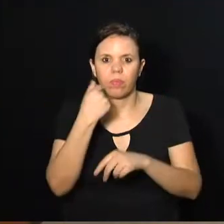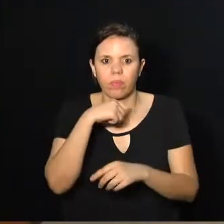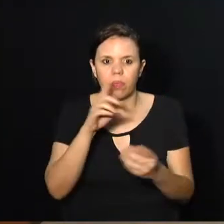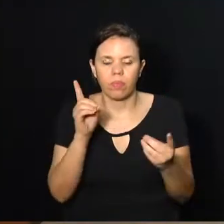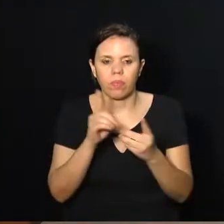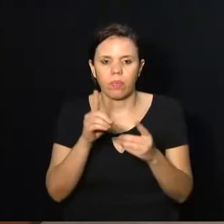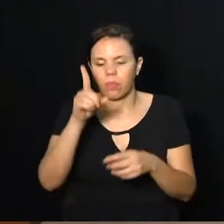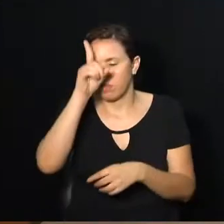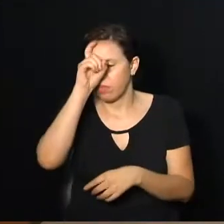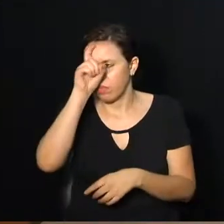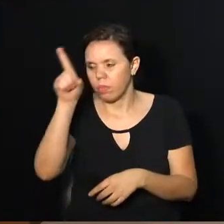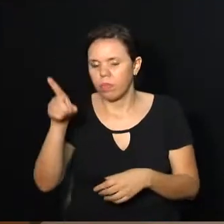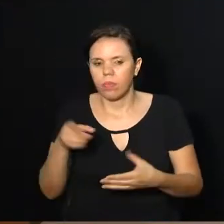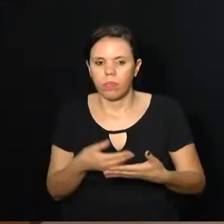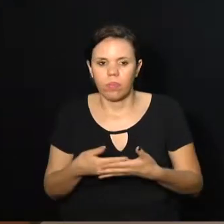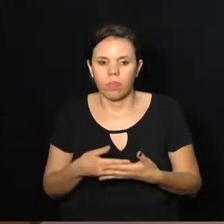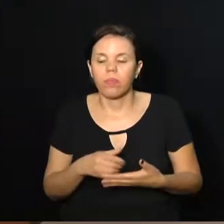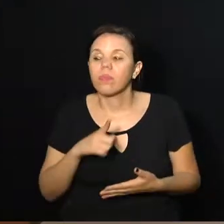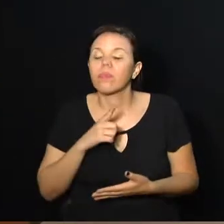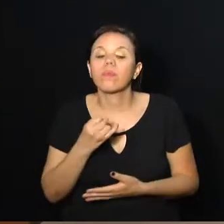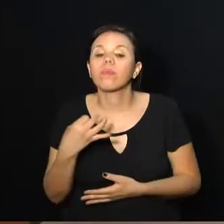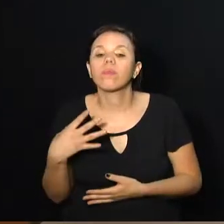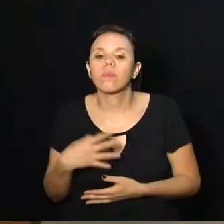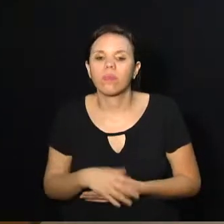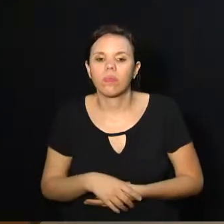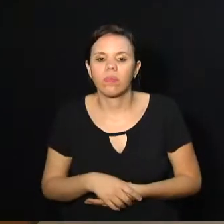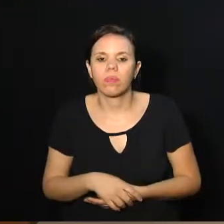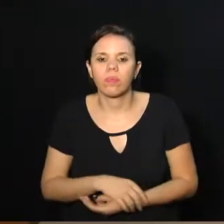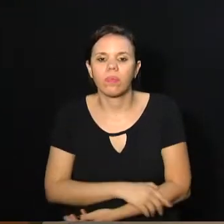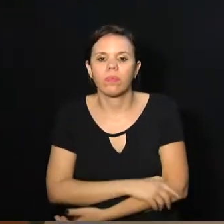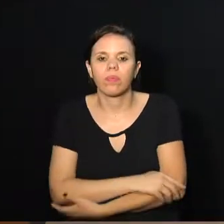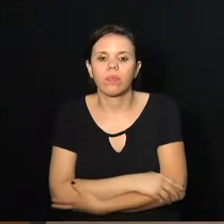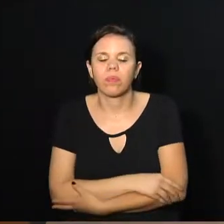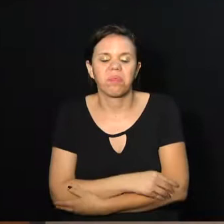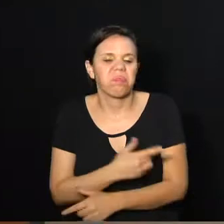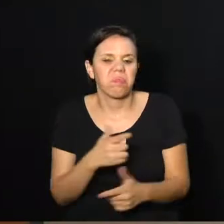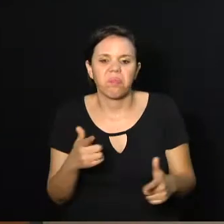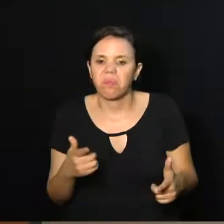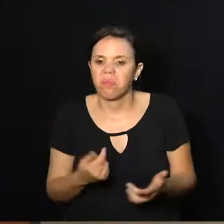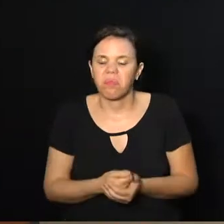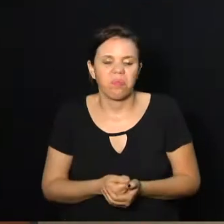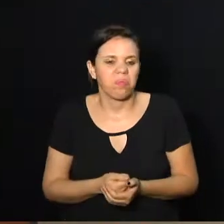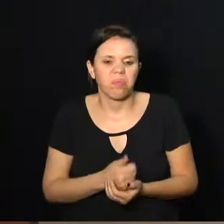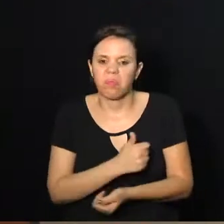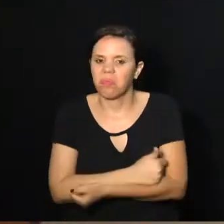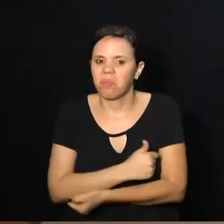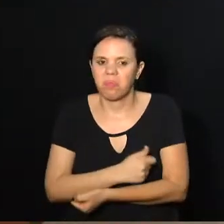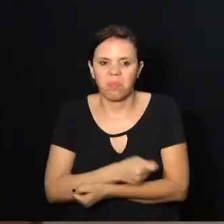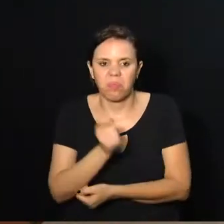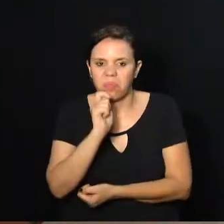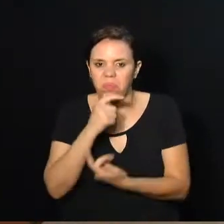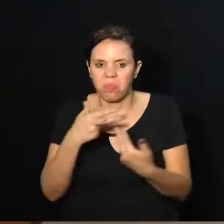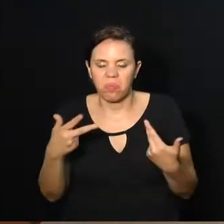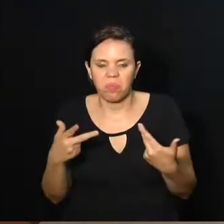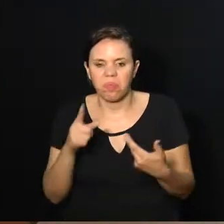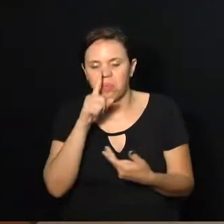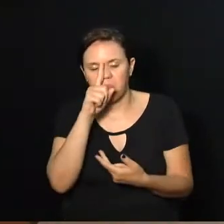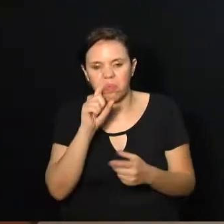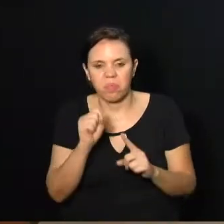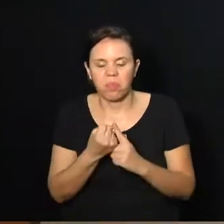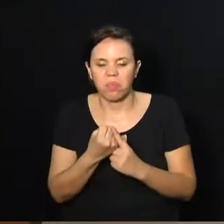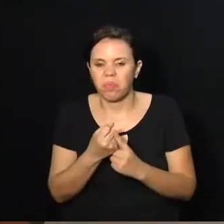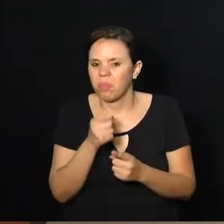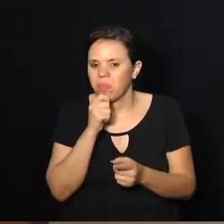na maternidade, se existe, se há uma porcentagem? Não. Com problema de dependência química ou vulnerabilidade social? Eu não fiz